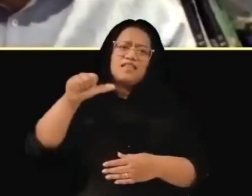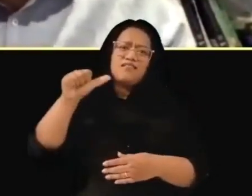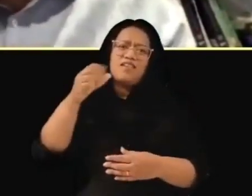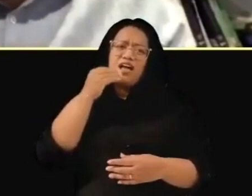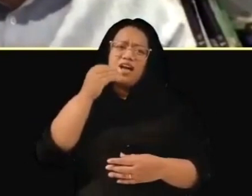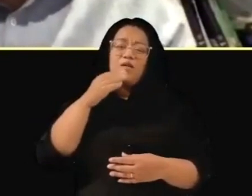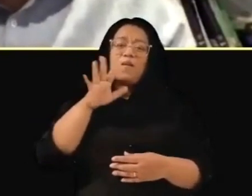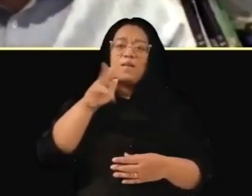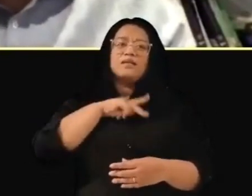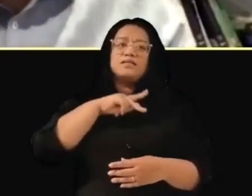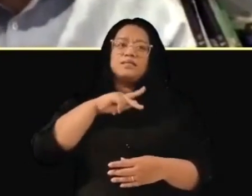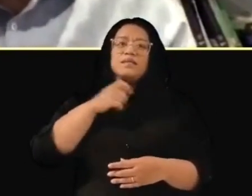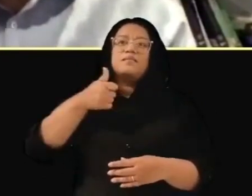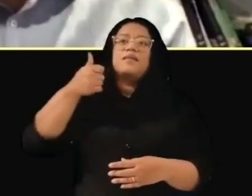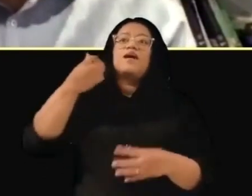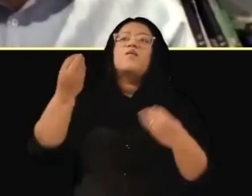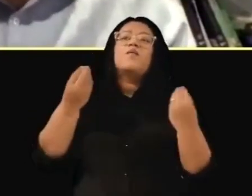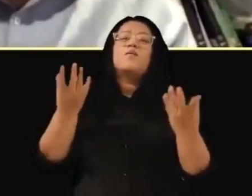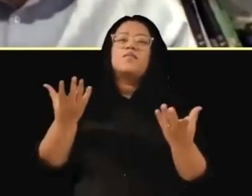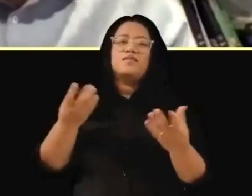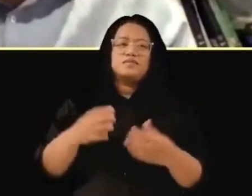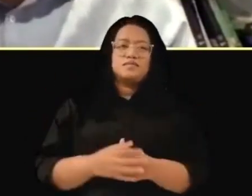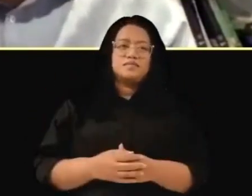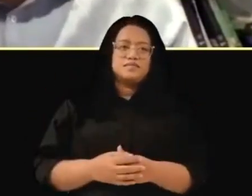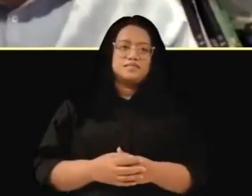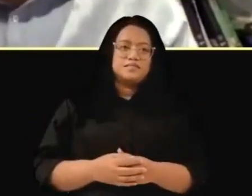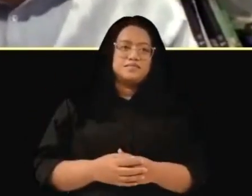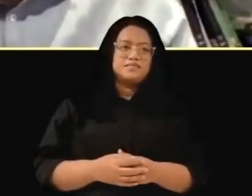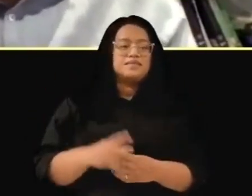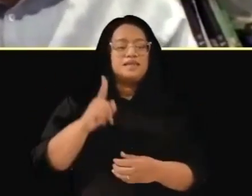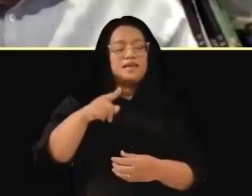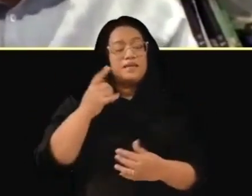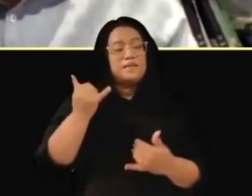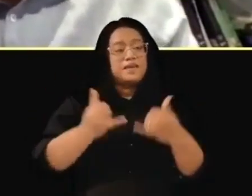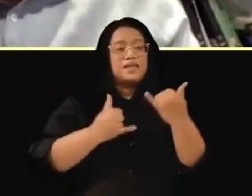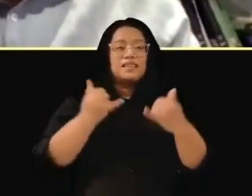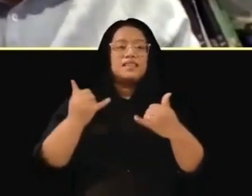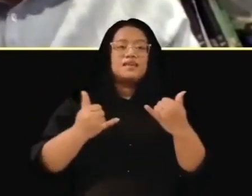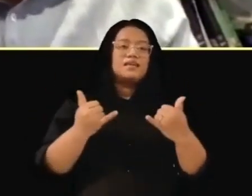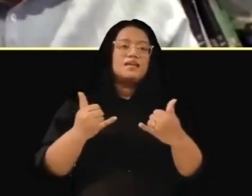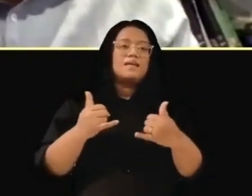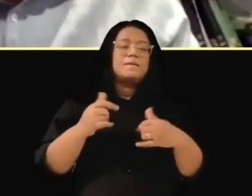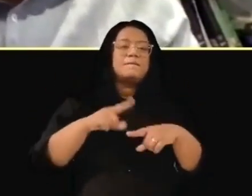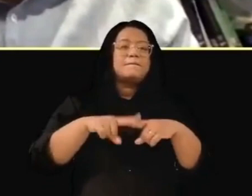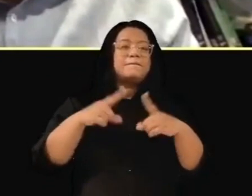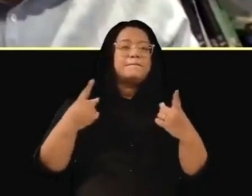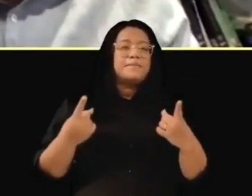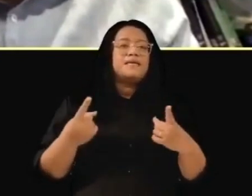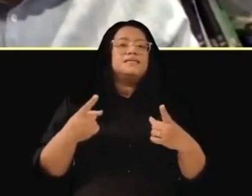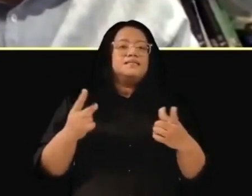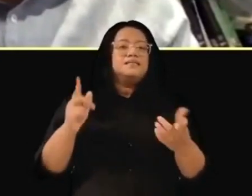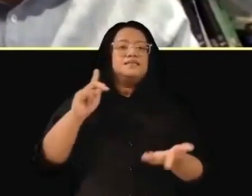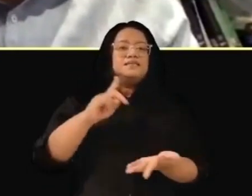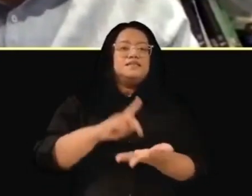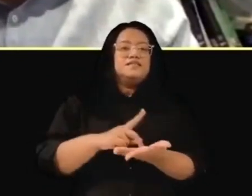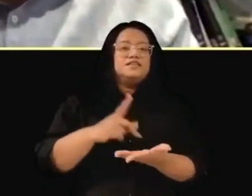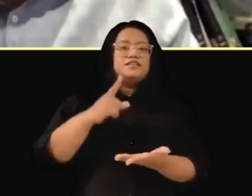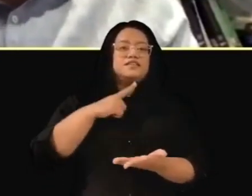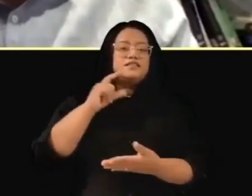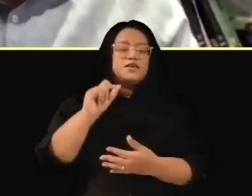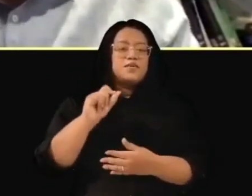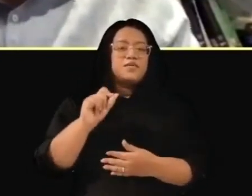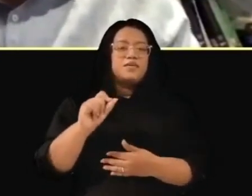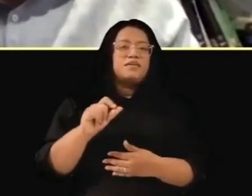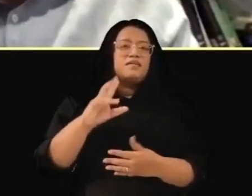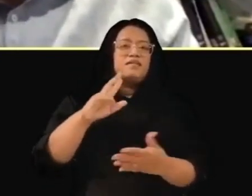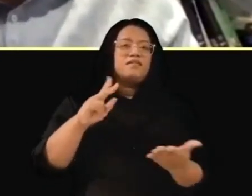senhor, São Paulino, vai para o final da fila. Enfim, é uma brincadeira, mas ao mesmo tempo, de fato, nós temos aí uma